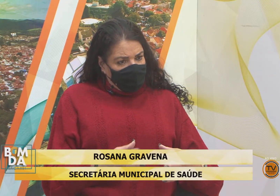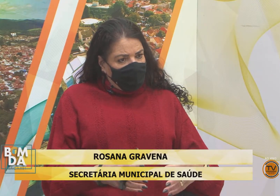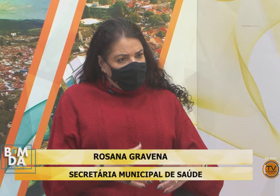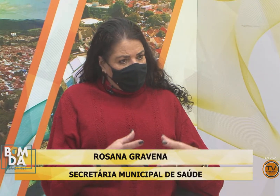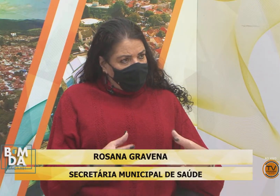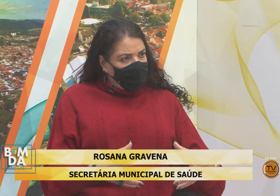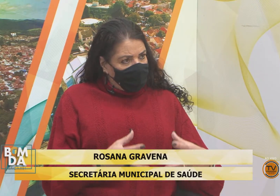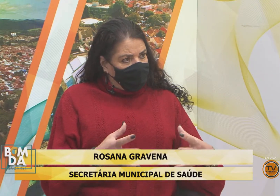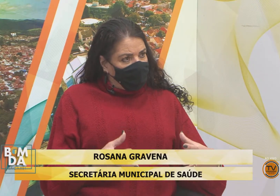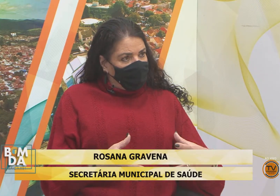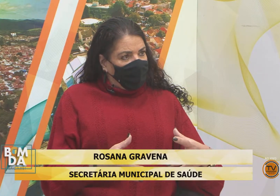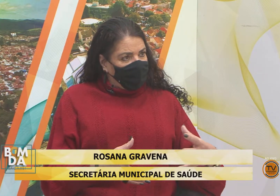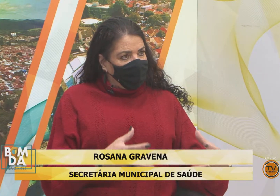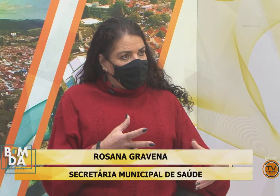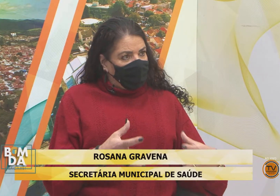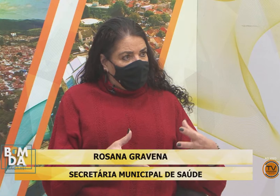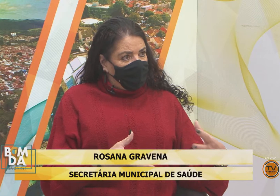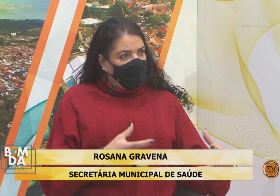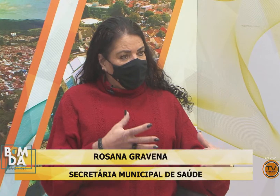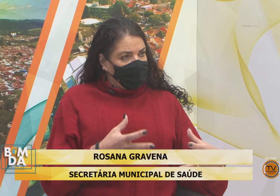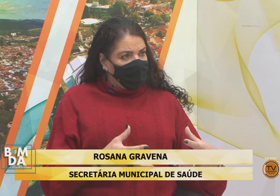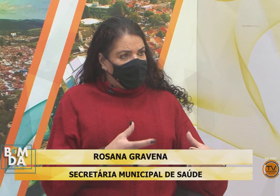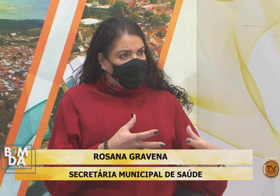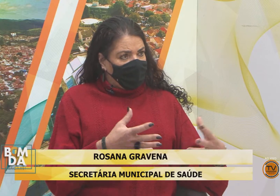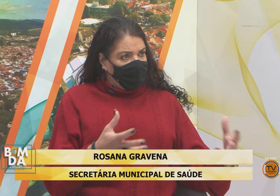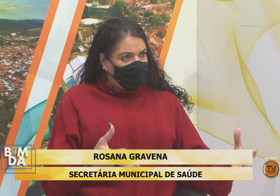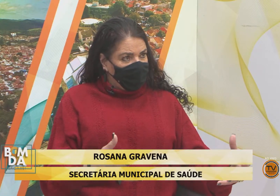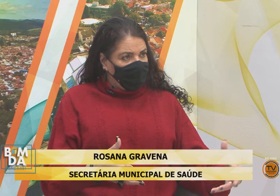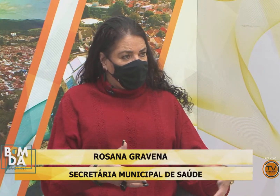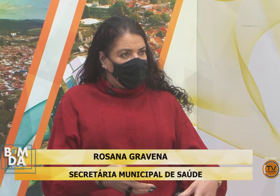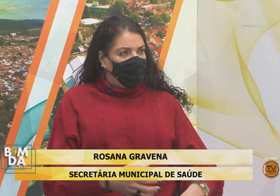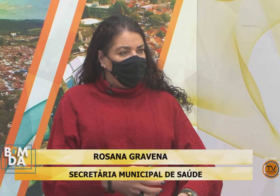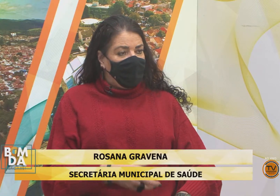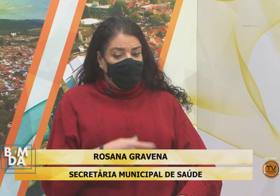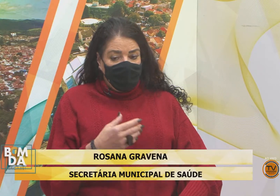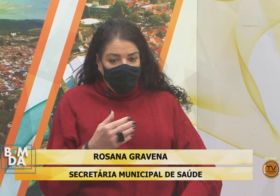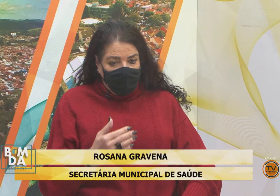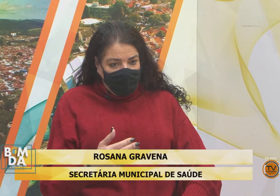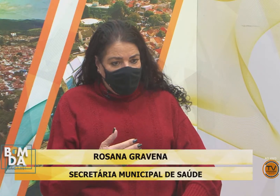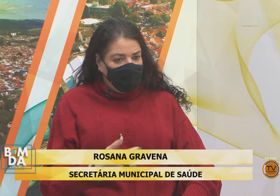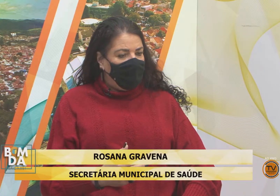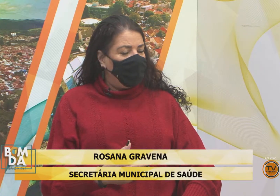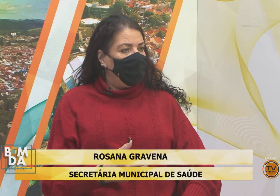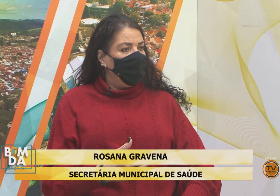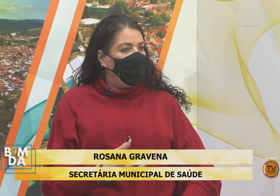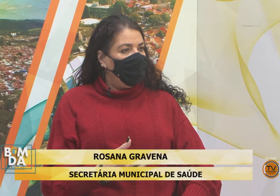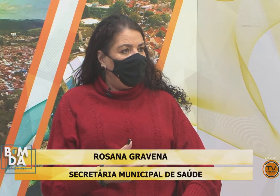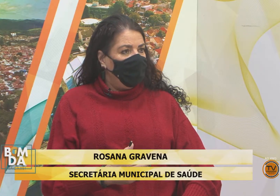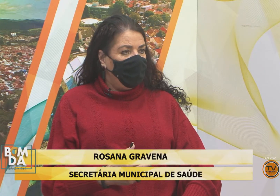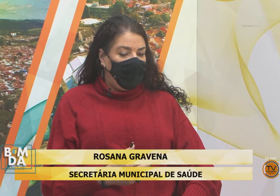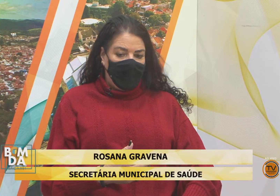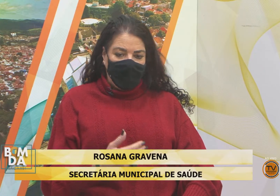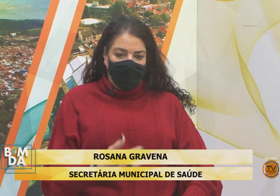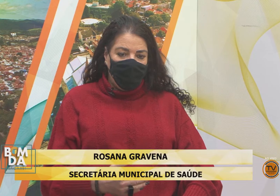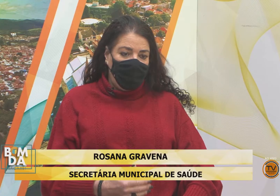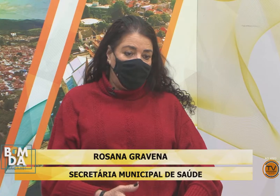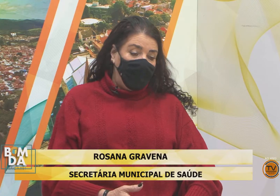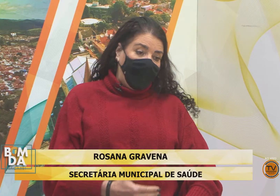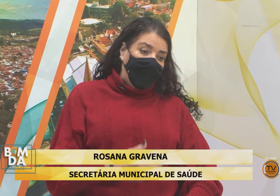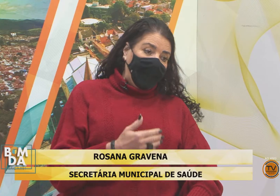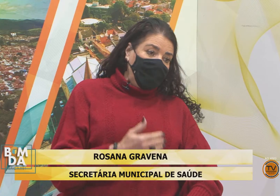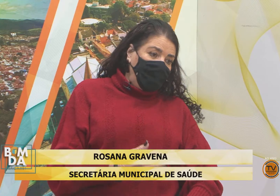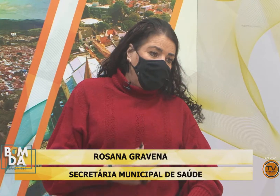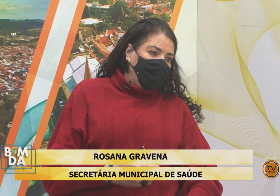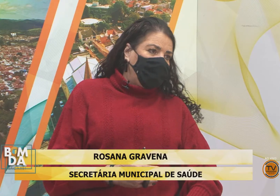são pessoas que estudam um pouco mais, que vão dar aula para as pessoas que estão na unidade, melhorar a qualidade, inclusive, do